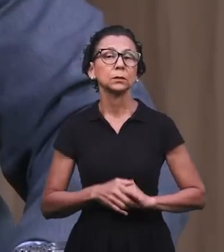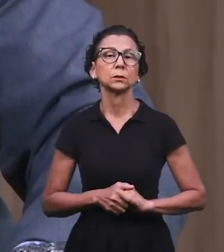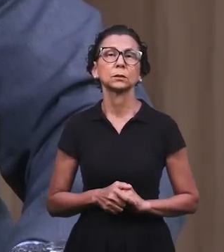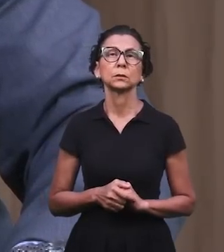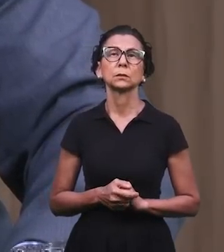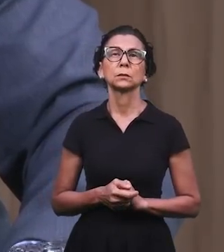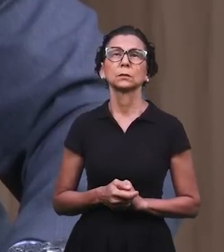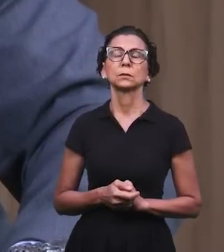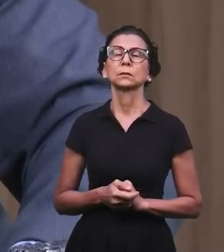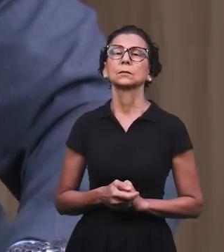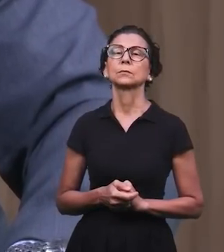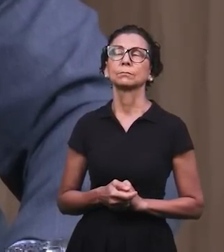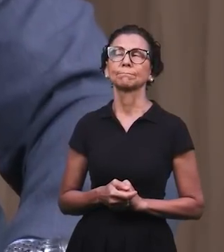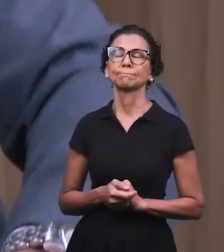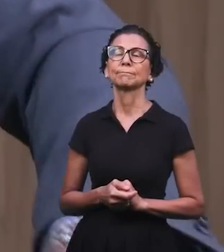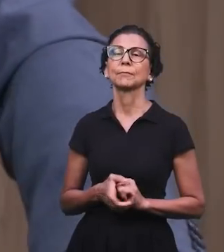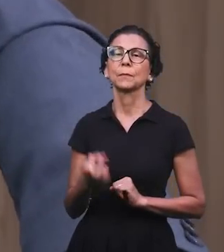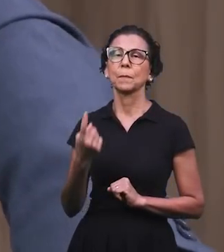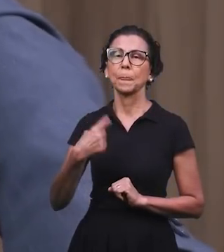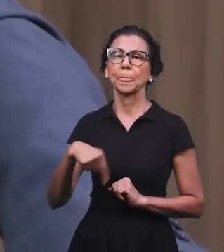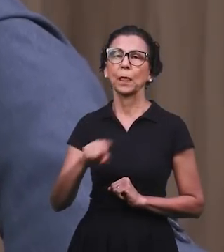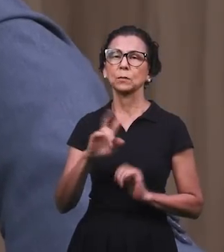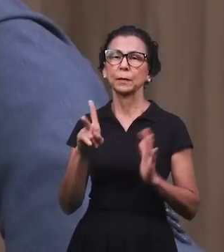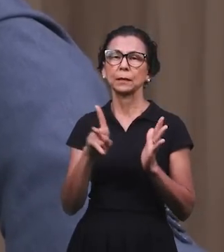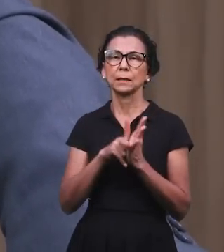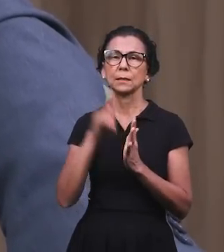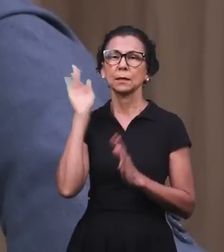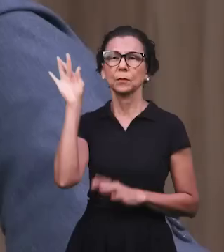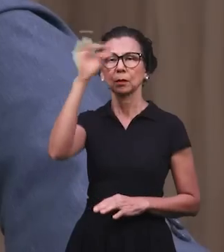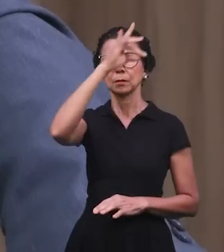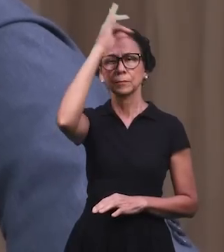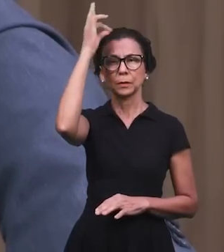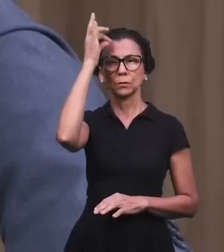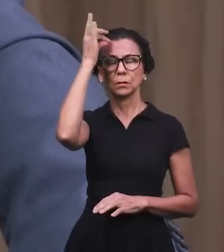nós somos templo do Espírito Santo. Amém. Glória a Deus. Glória a Jesus.